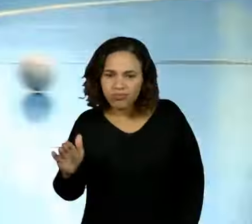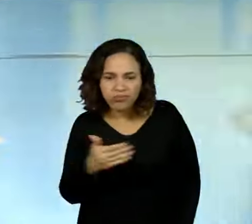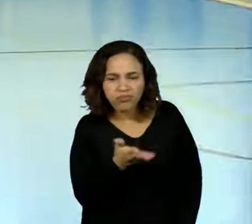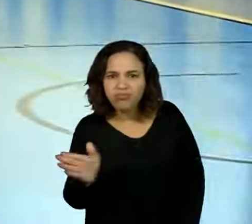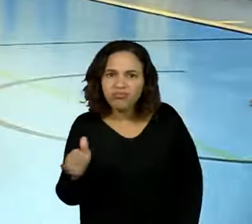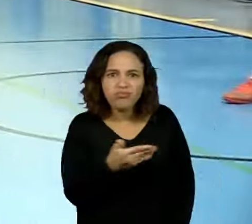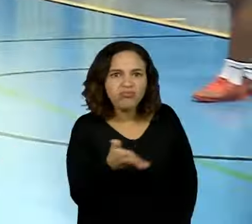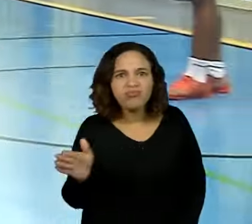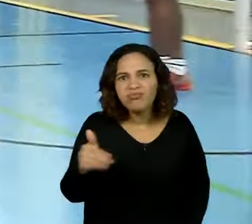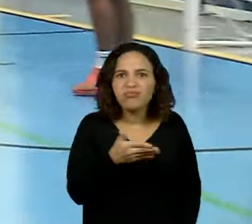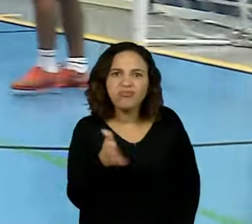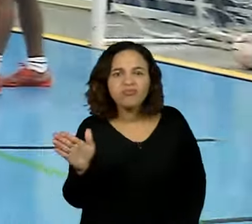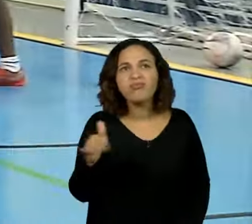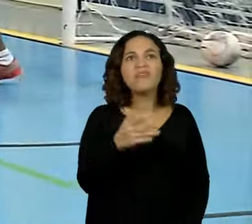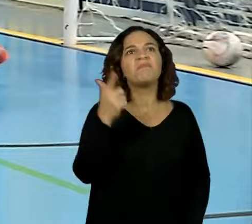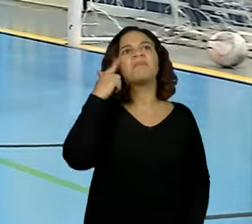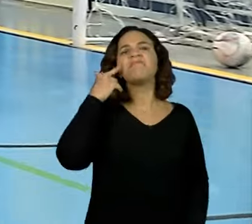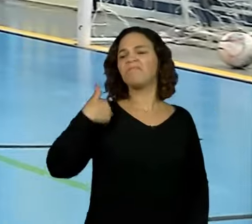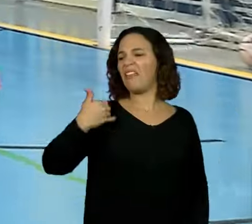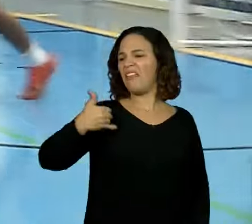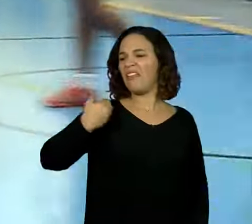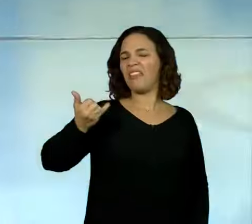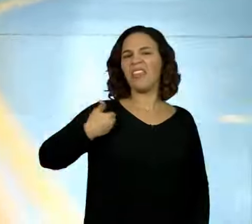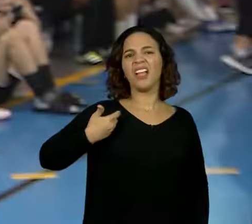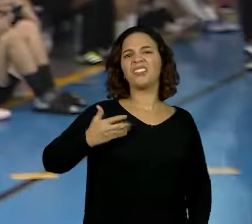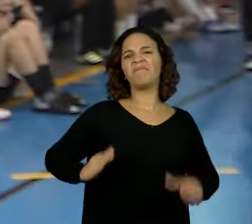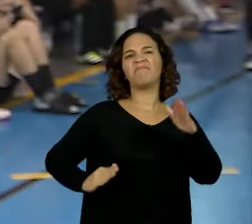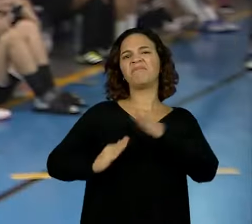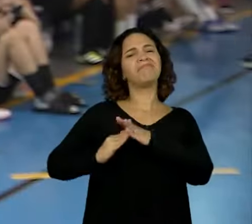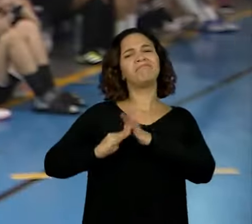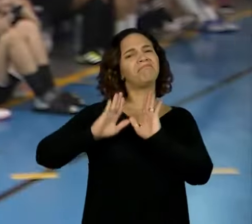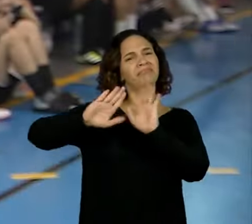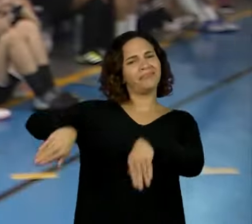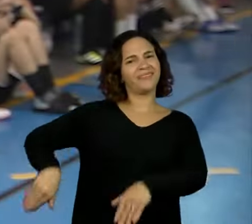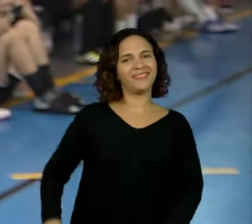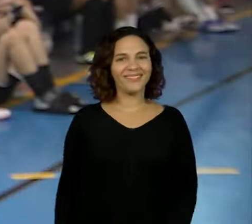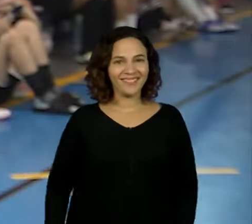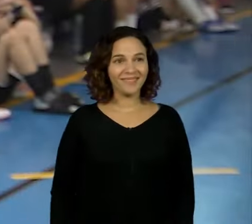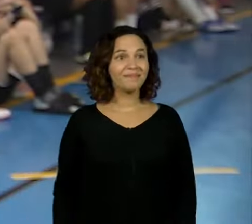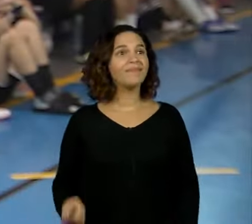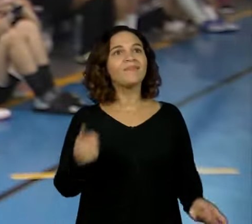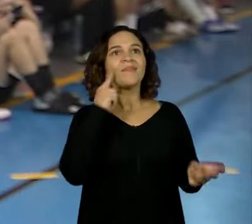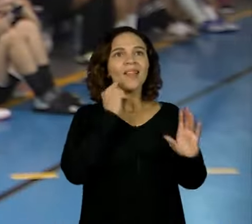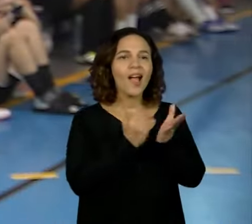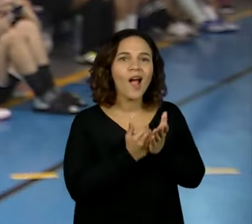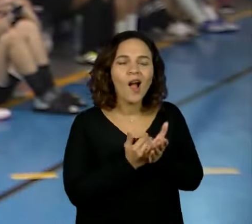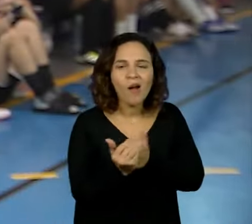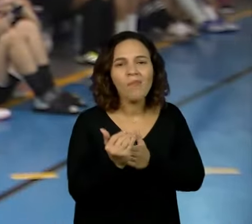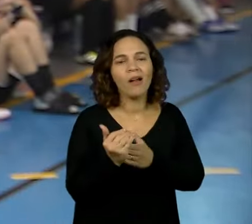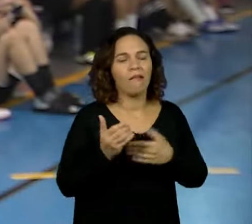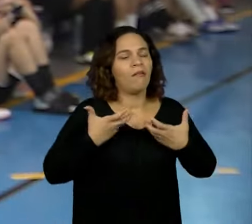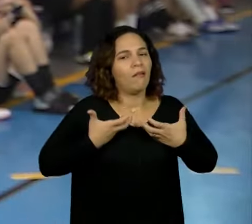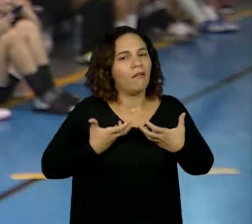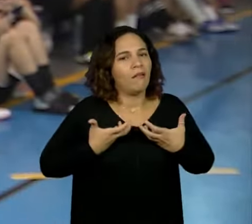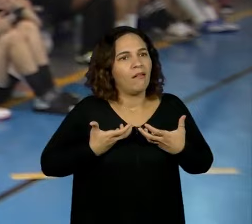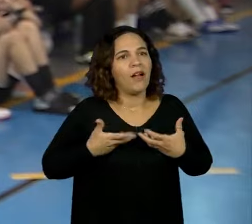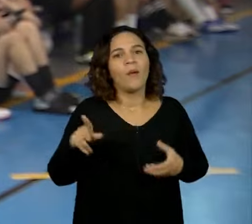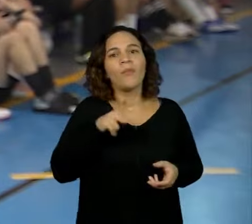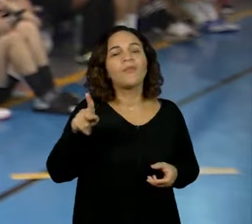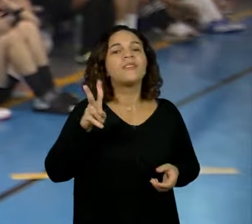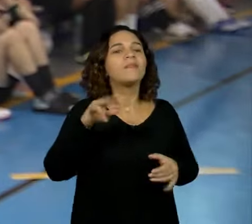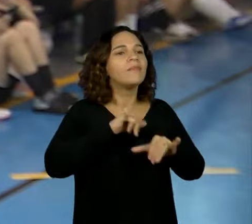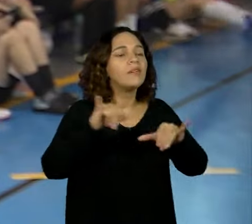um problema, a idade. Quando você começa, aí você cansa mais, aí a professora sempre